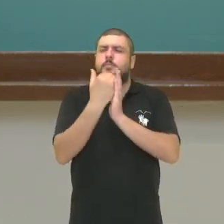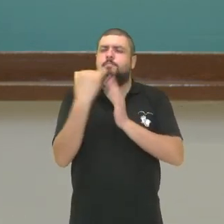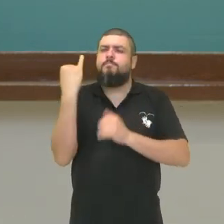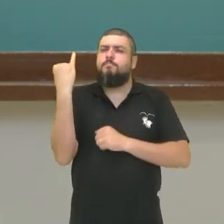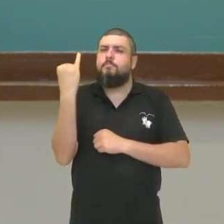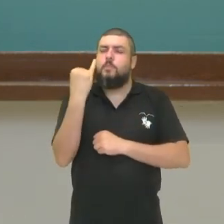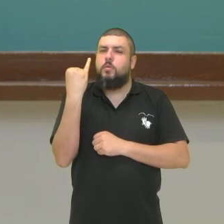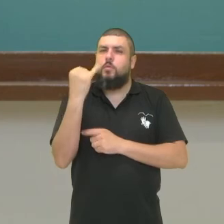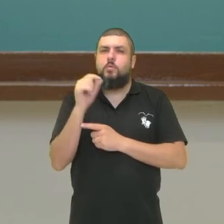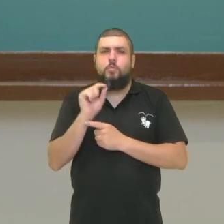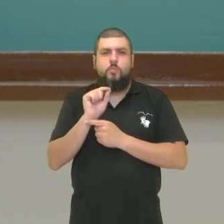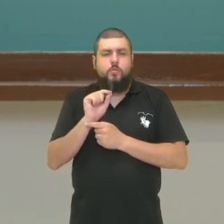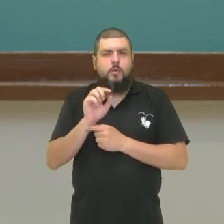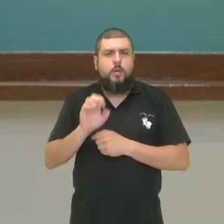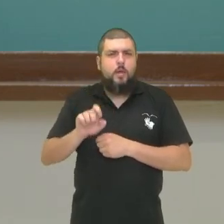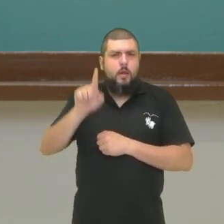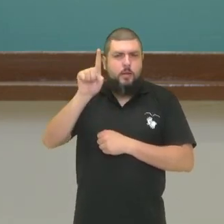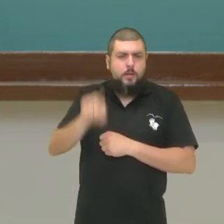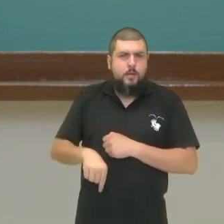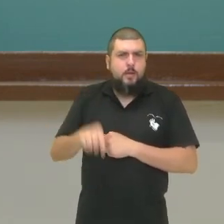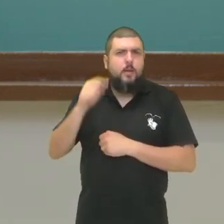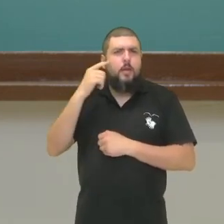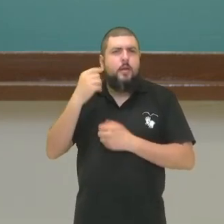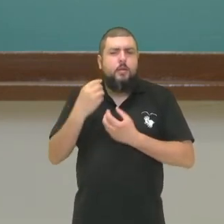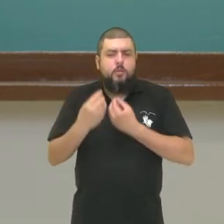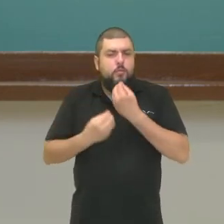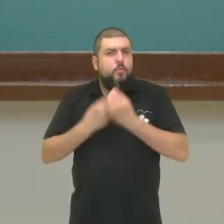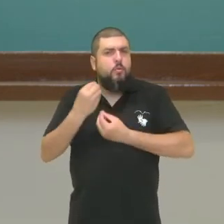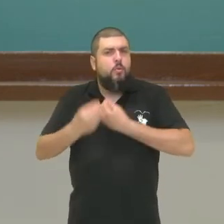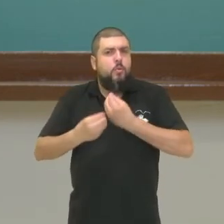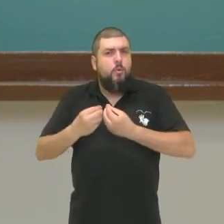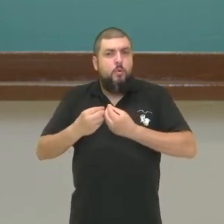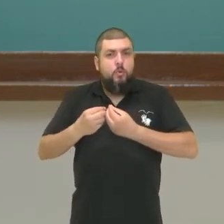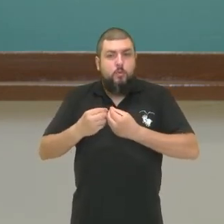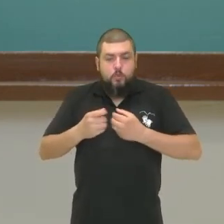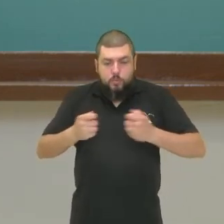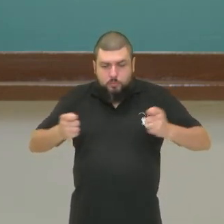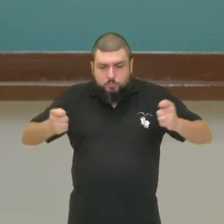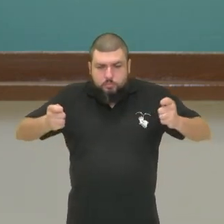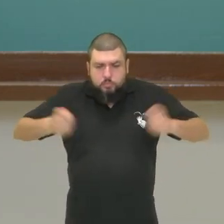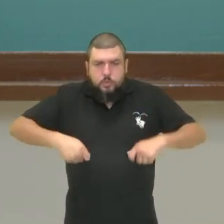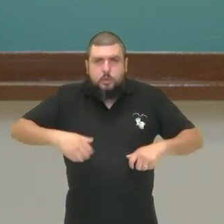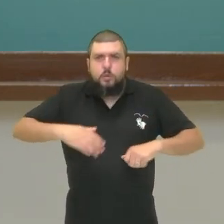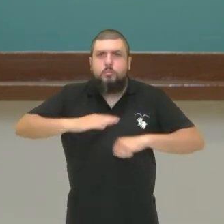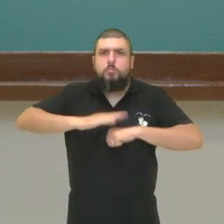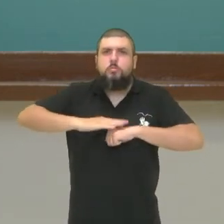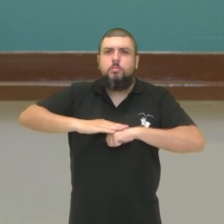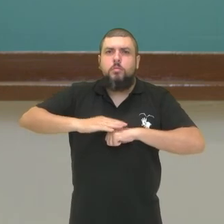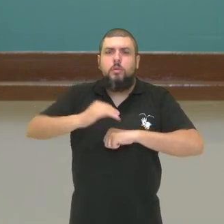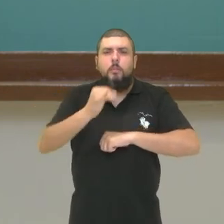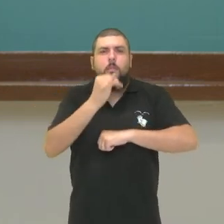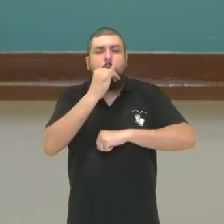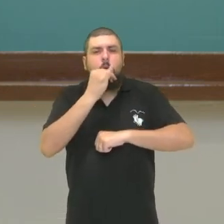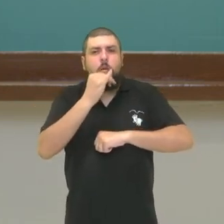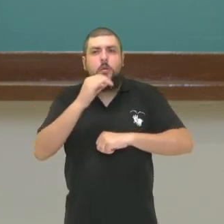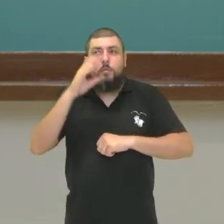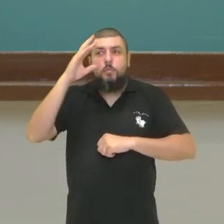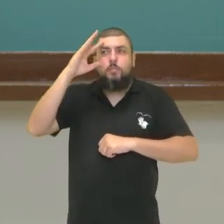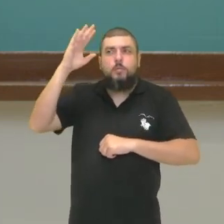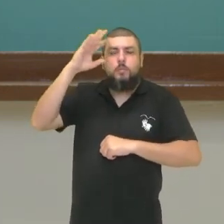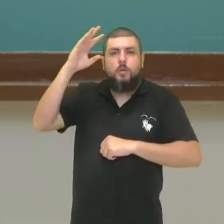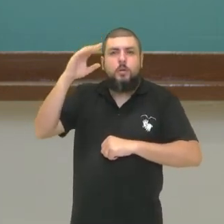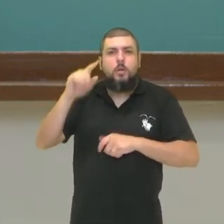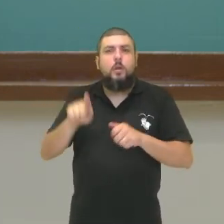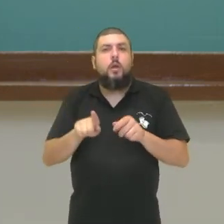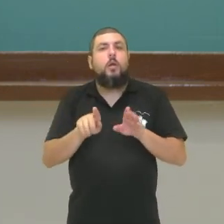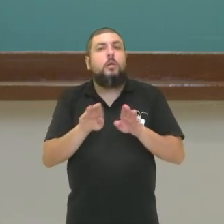improvisação é o desenvolvimento das potencialidades humanas, como a imaginação, os 5